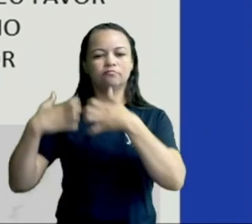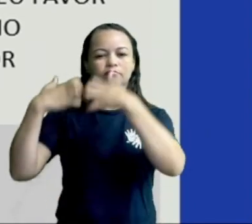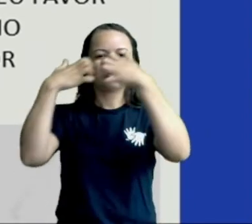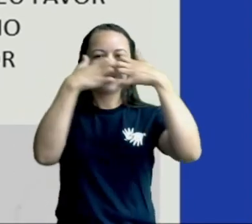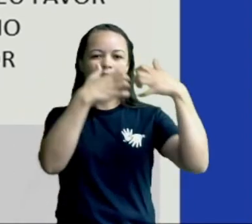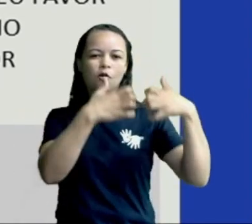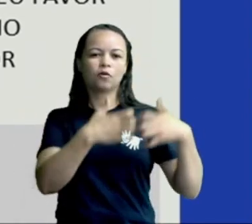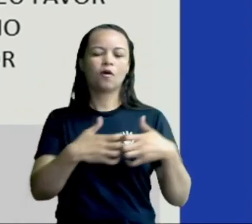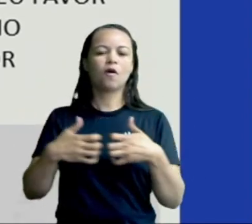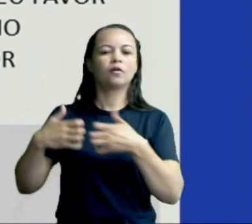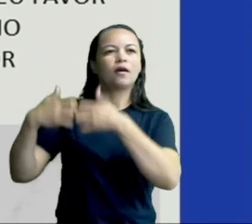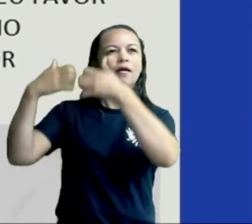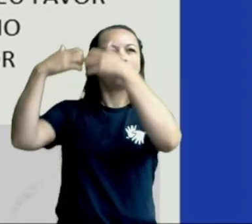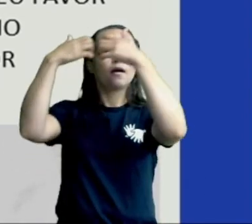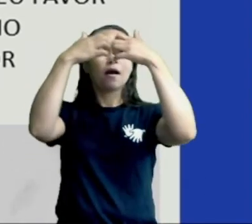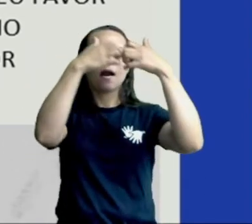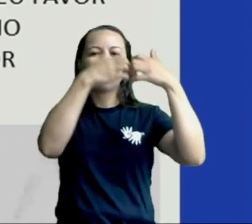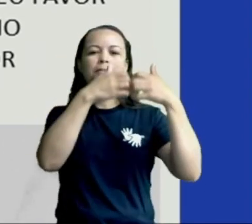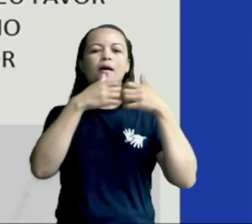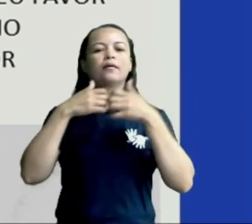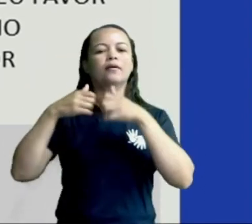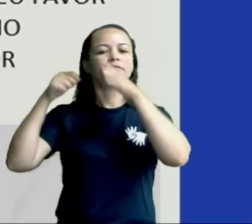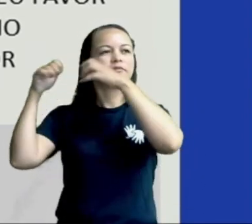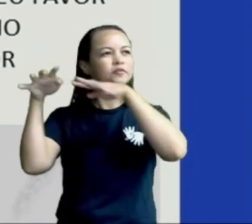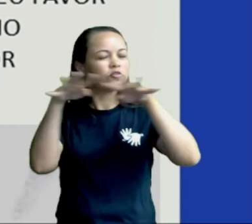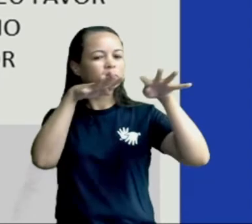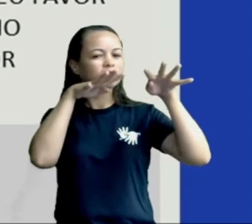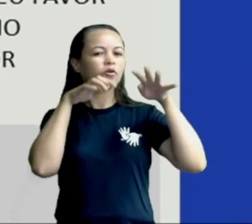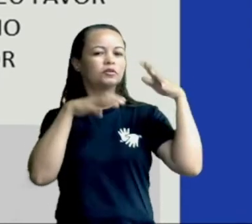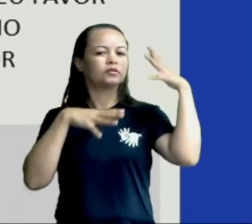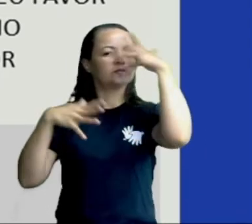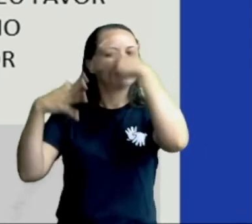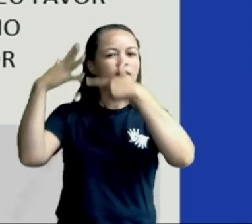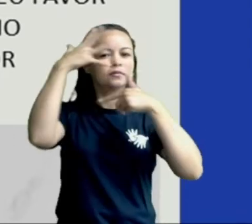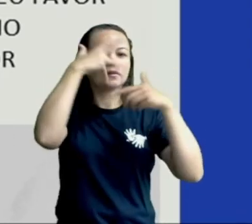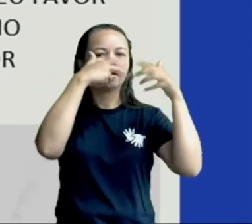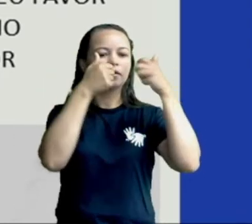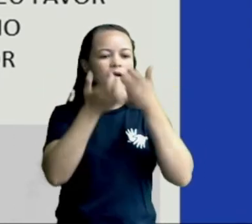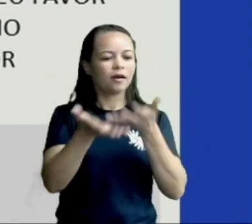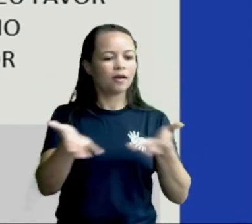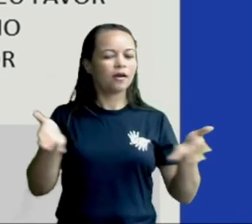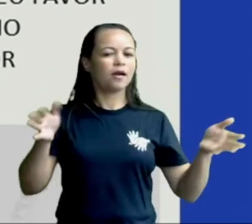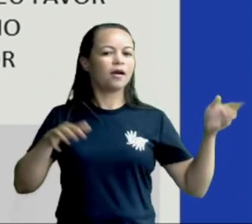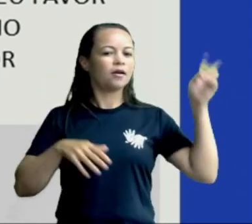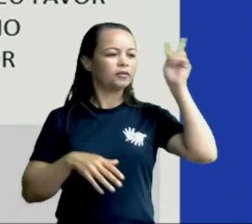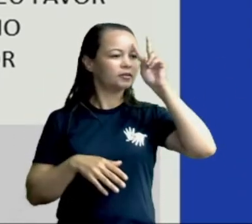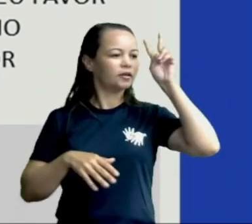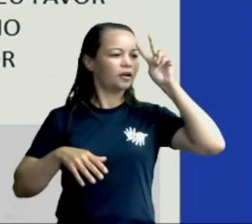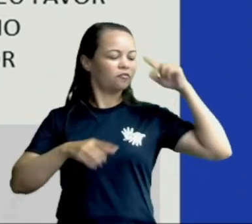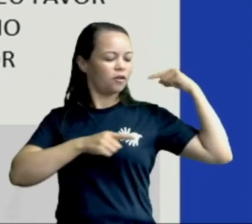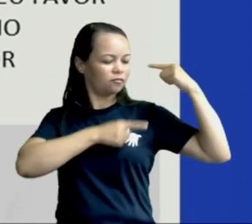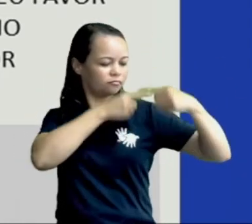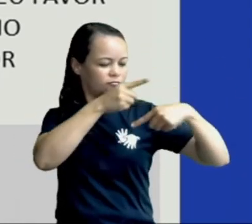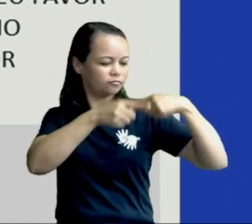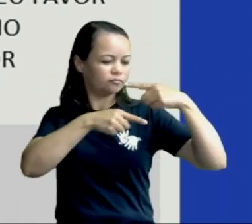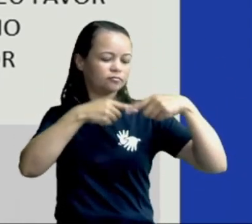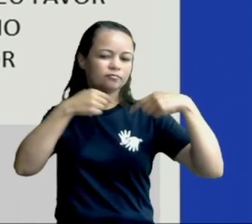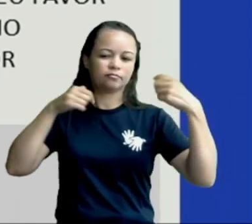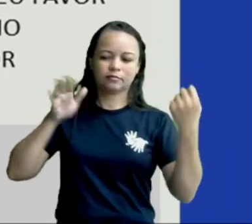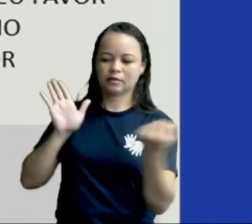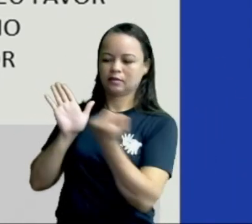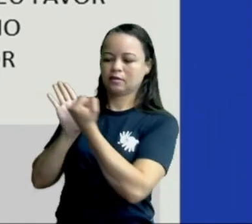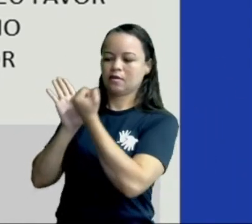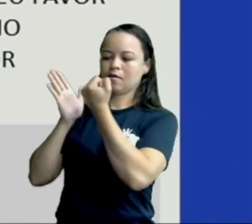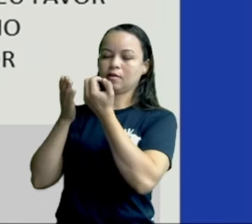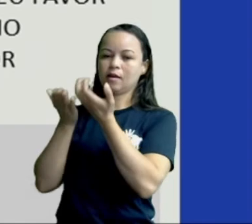tuas irmãs de maior glória, aparecem visões de sobrancelha, escrevendo o